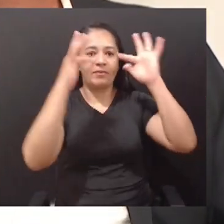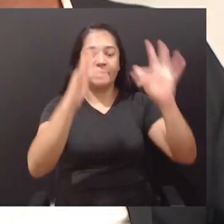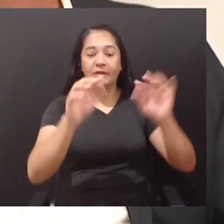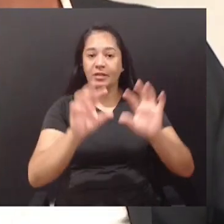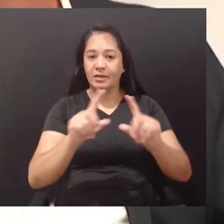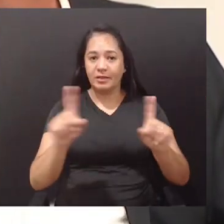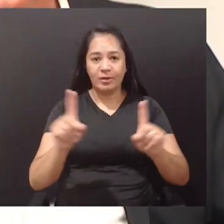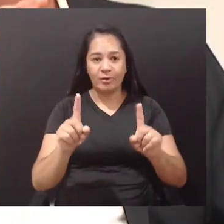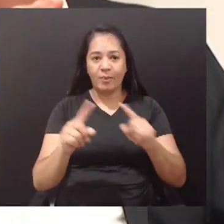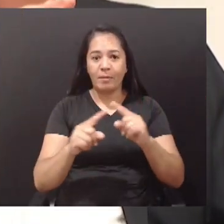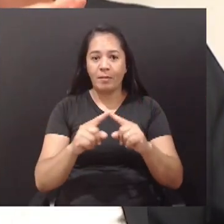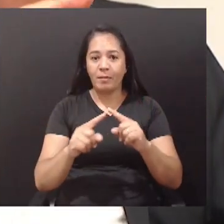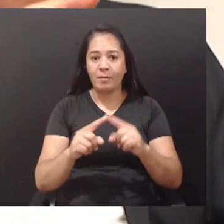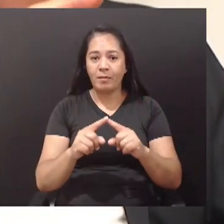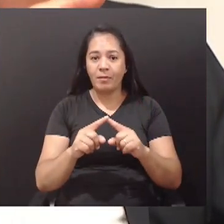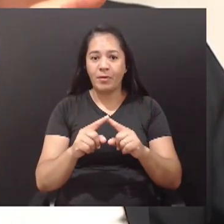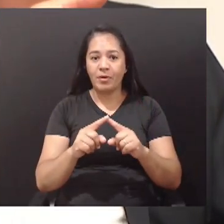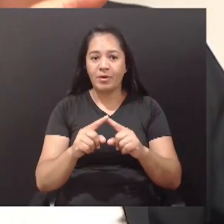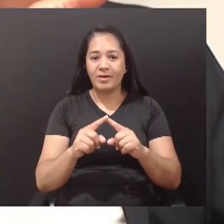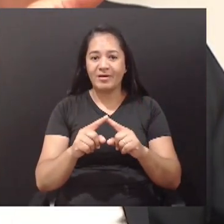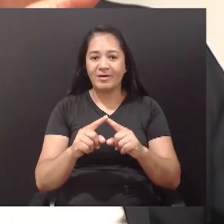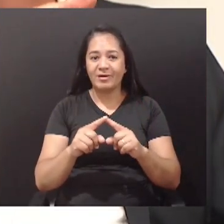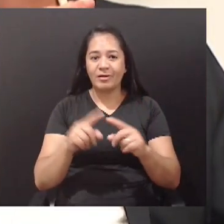Porque a causa é uma só.